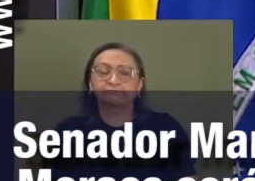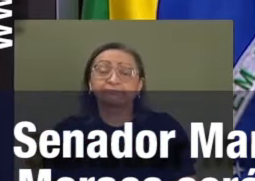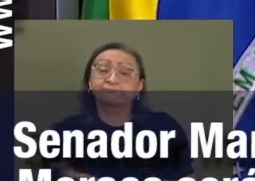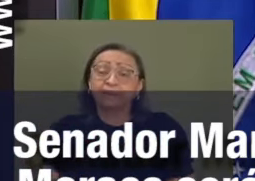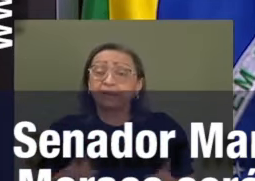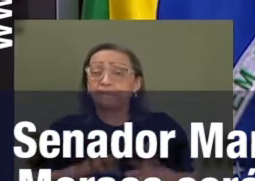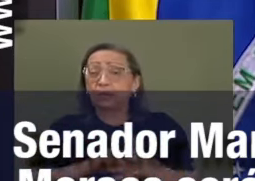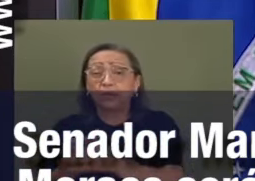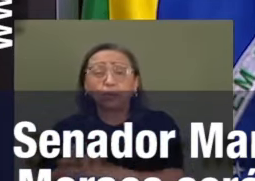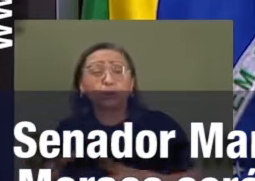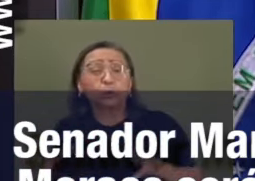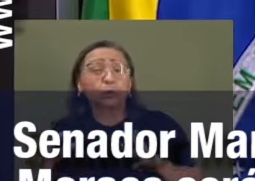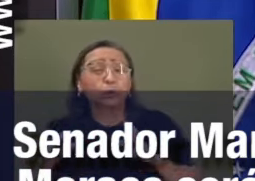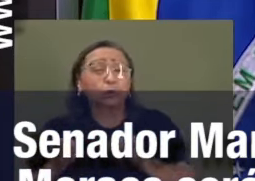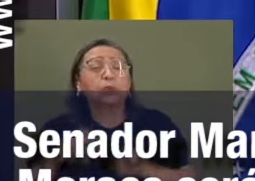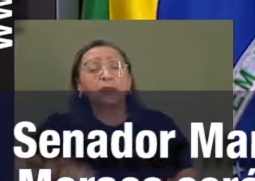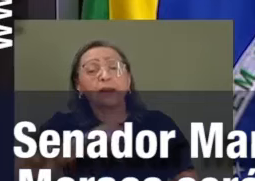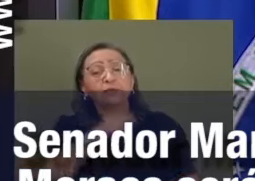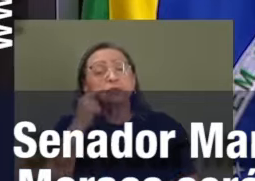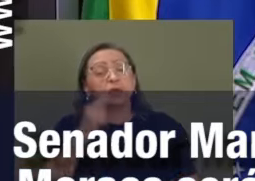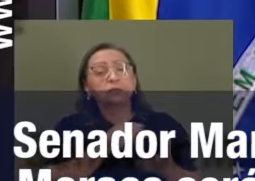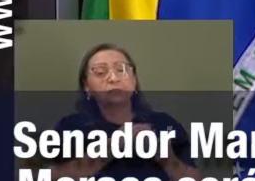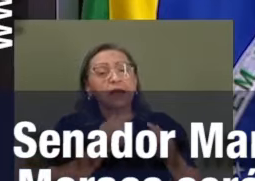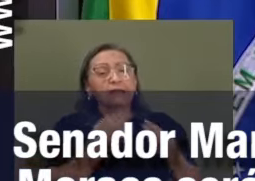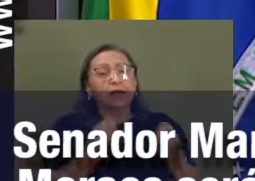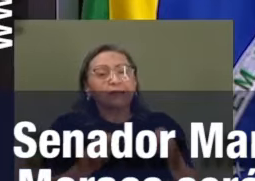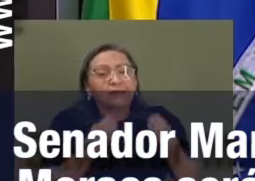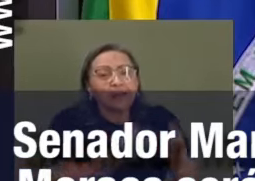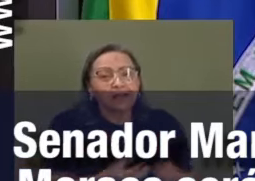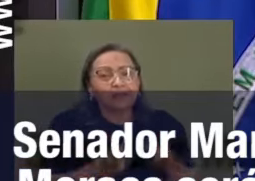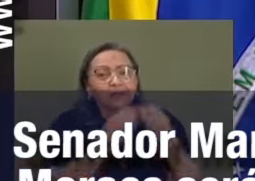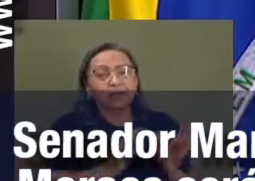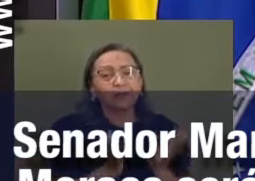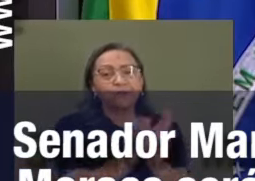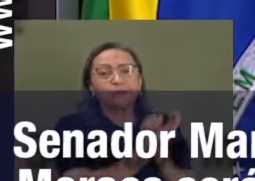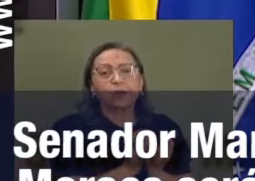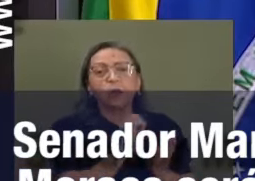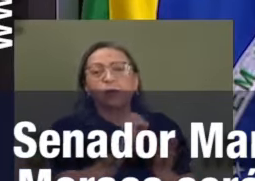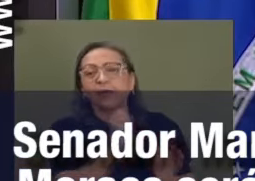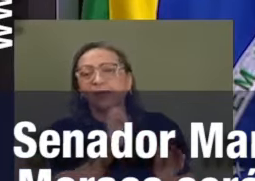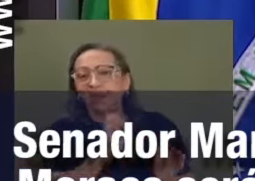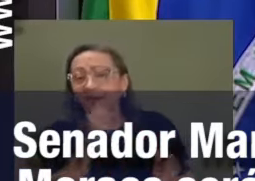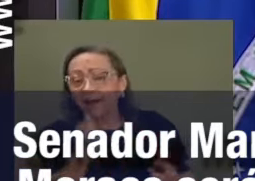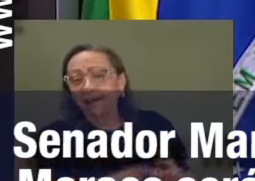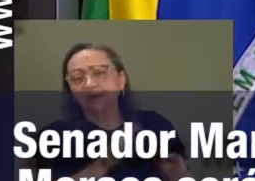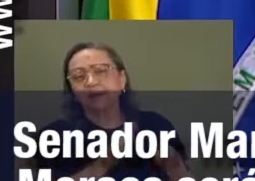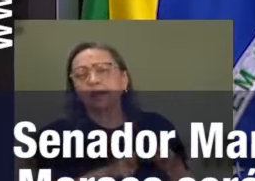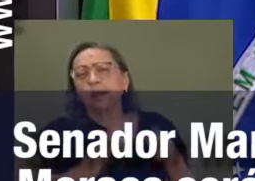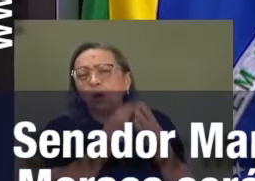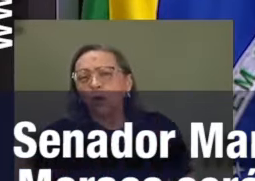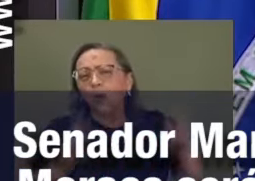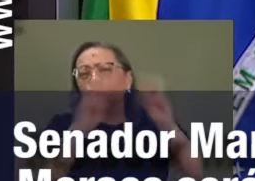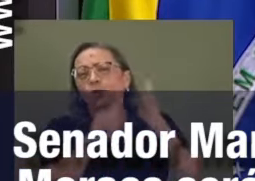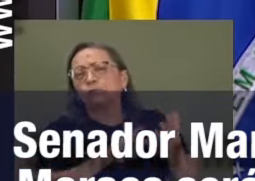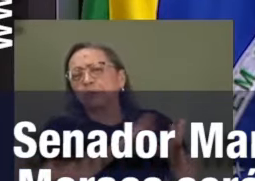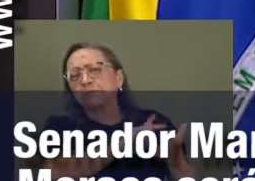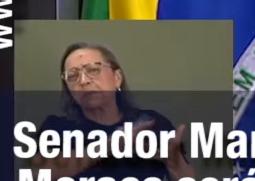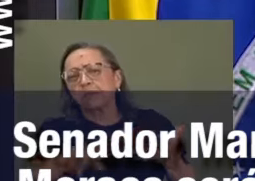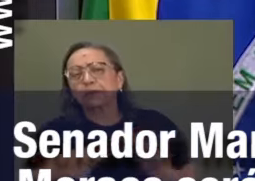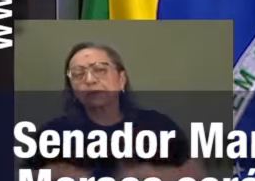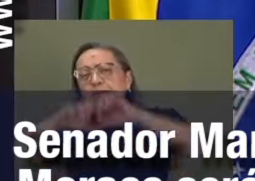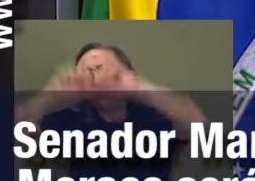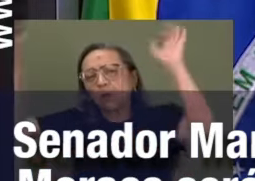blindou todas as denúncias que nós íamos fazendo na OEA, nas organizações internacionais, em todos, na ONU, no